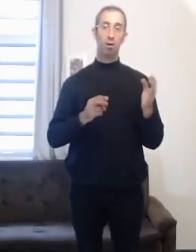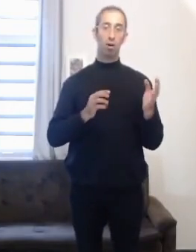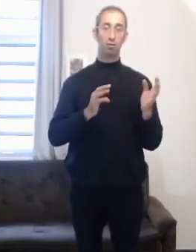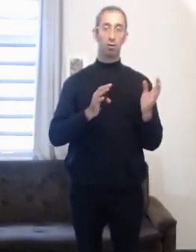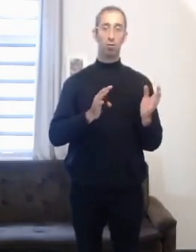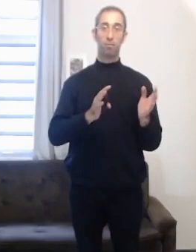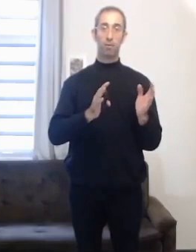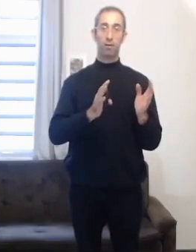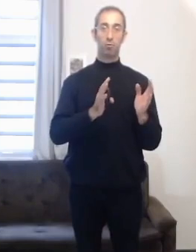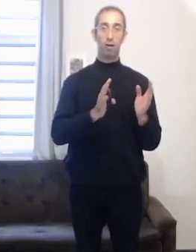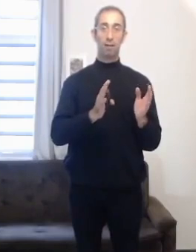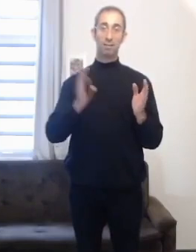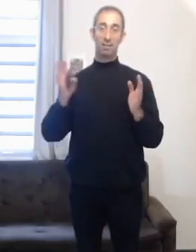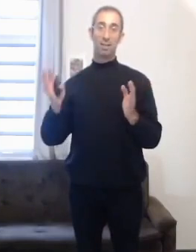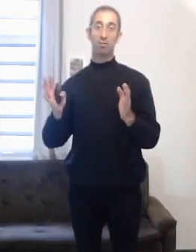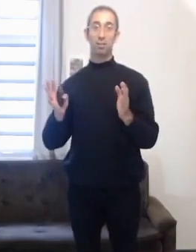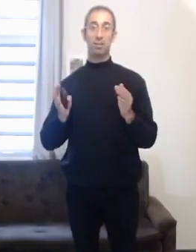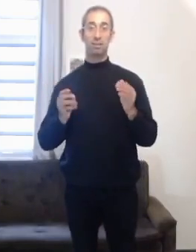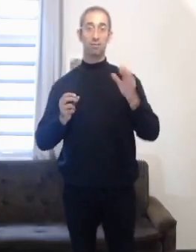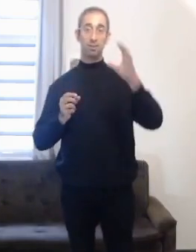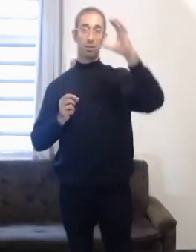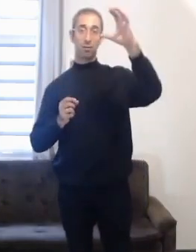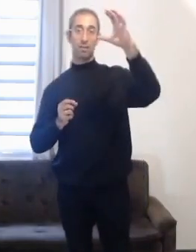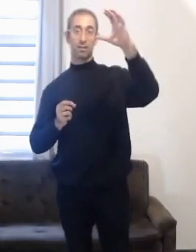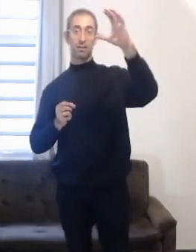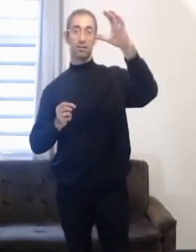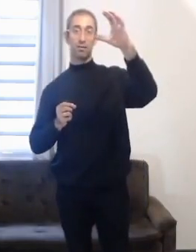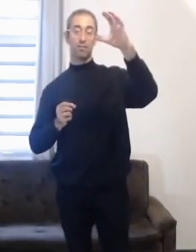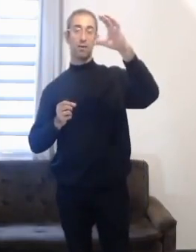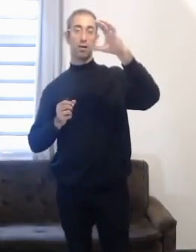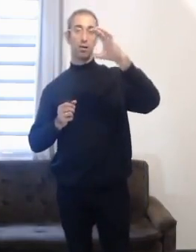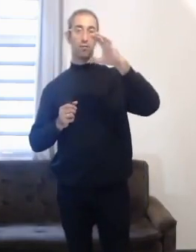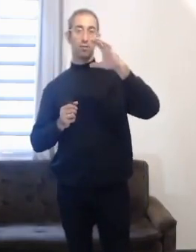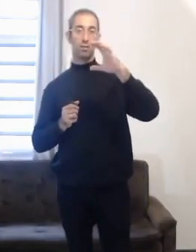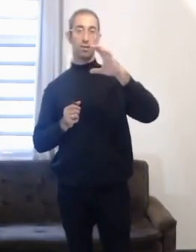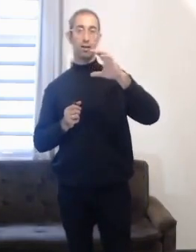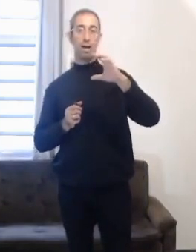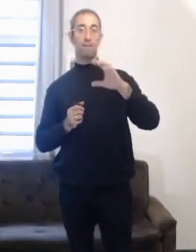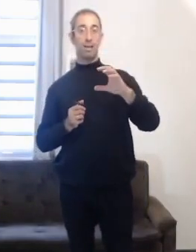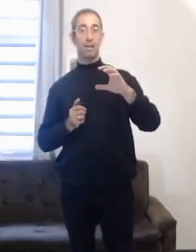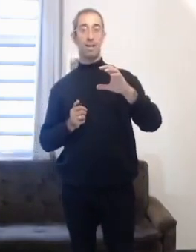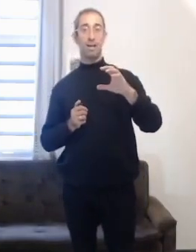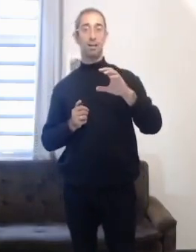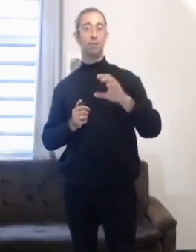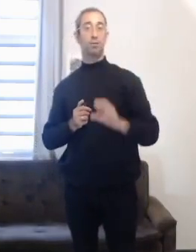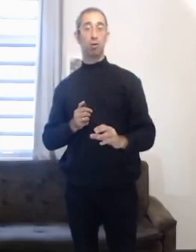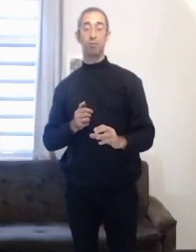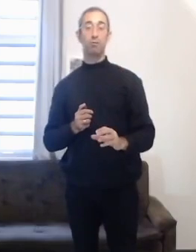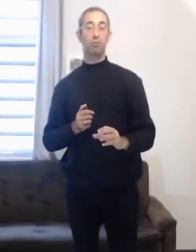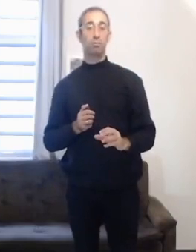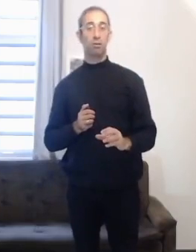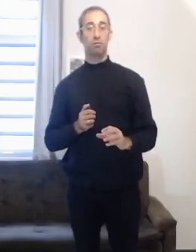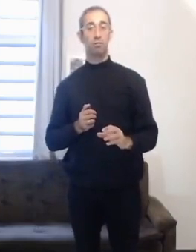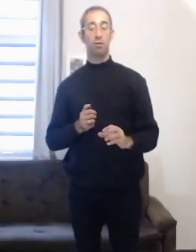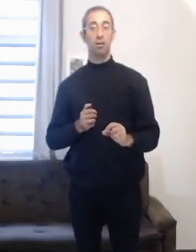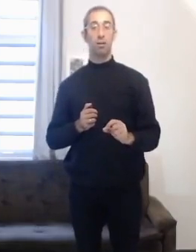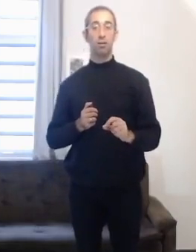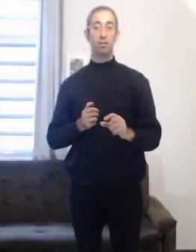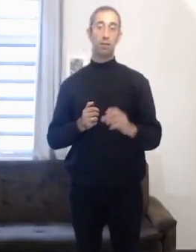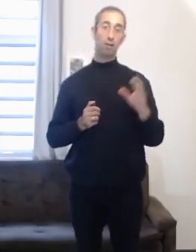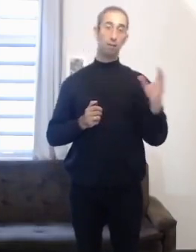pesquisa. Então, olha só, no lado esquerdo, a gente tem assim, você tem uma pesquisa, você avalia ela e você coloca uma